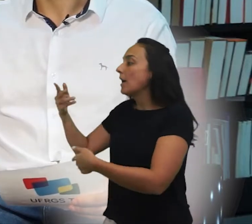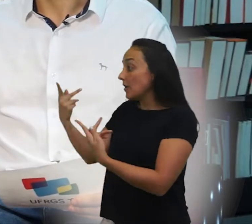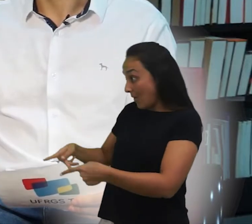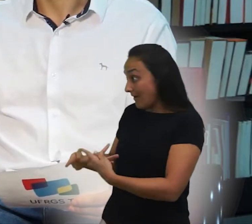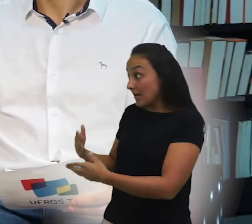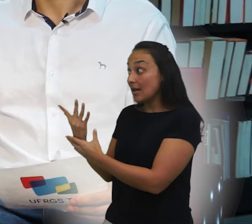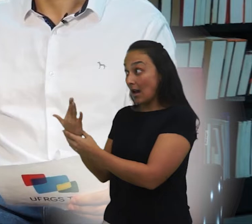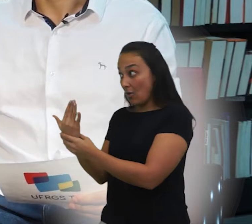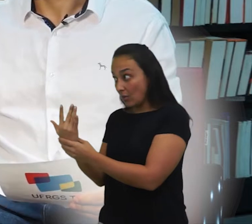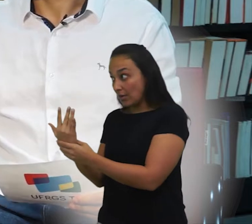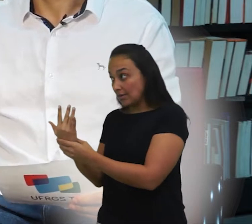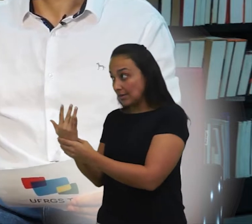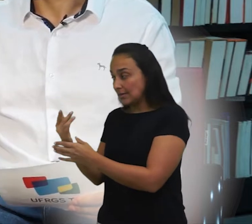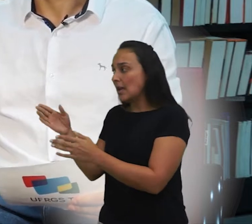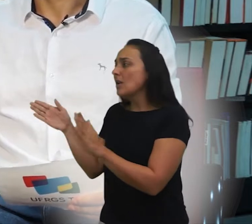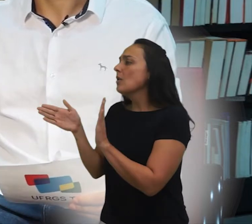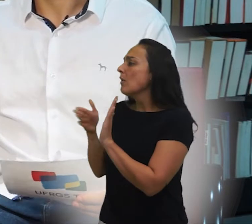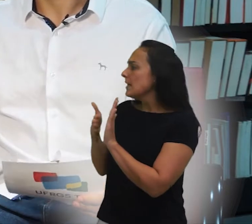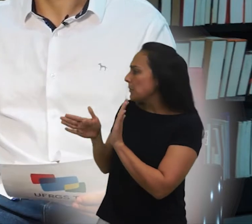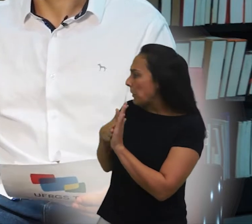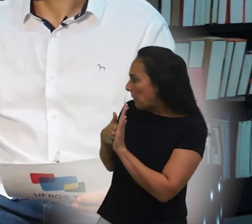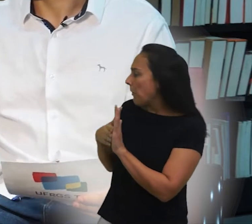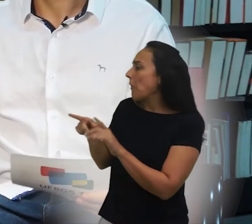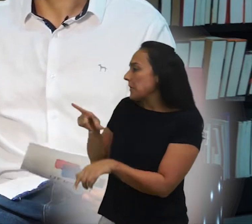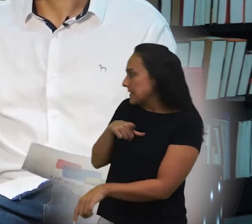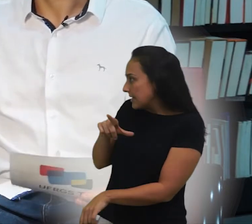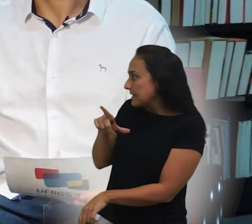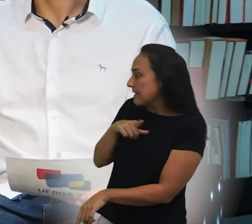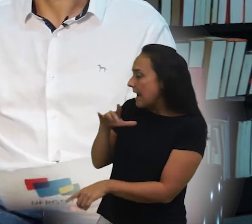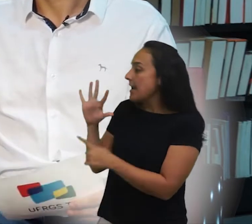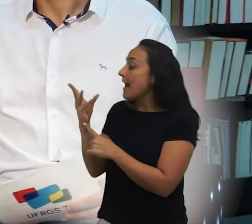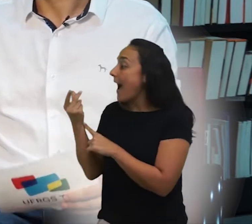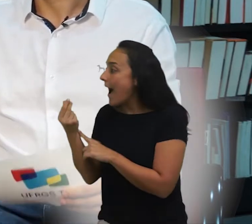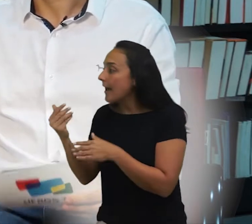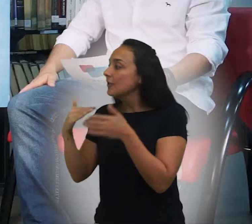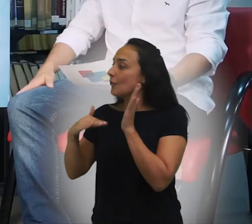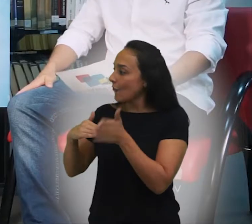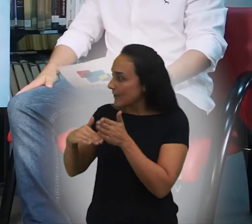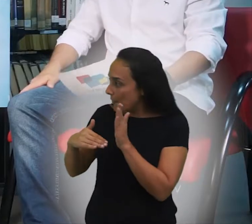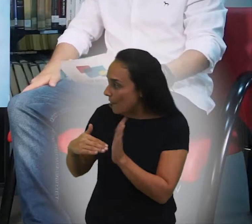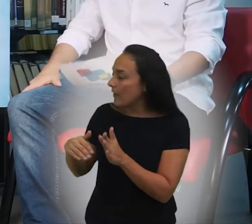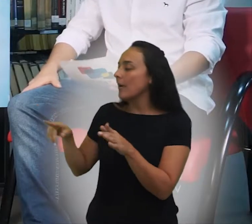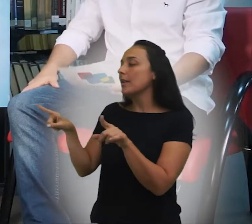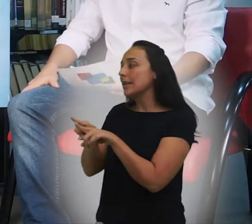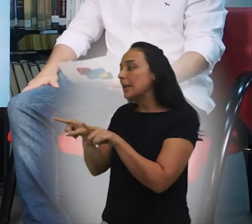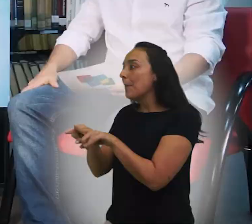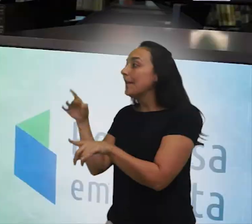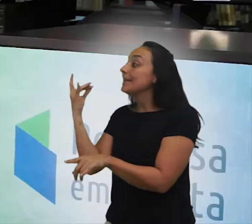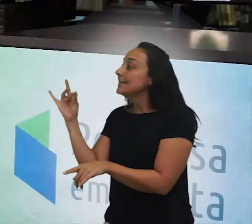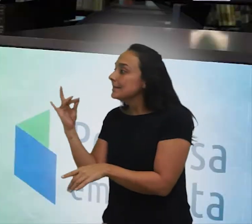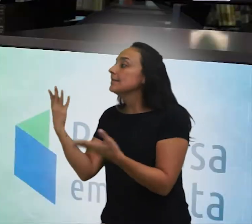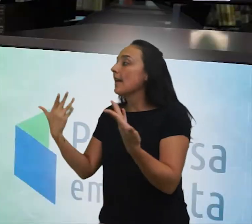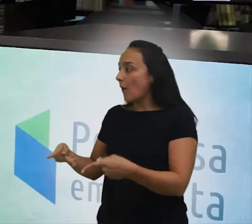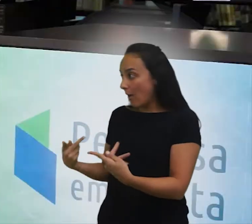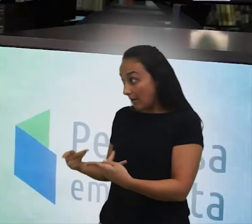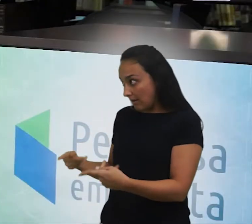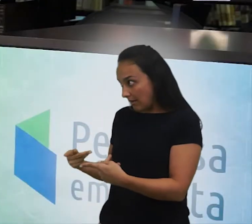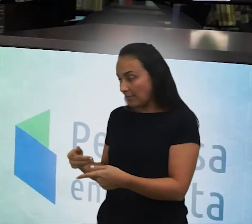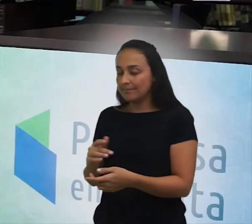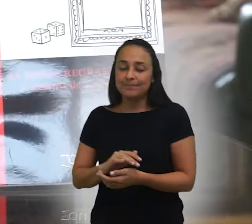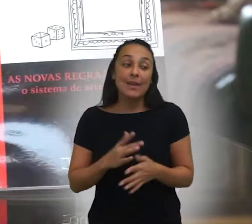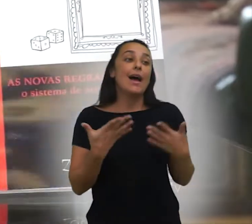a senhora tem com relação à arte contemporânea e arte digital aqui na URGS? Bom, eu tenho já um